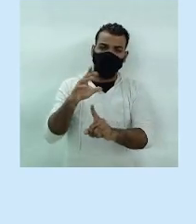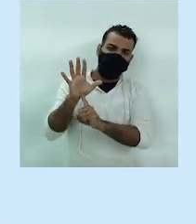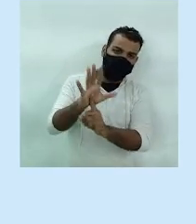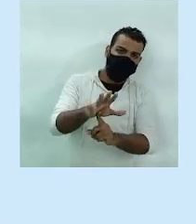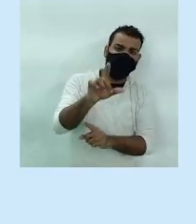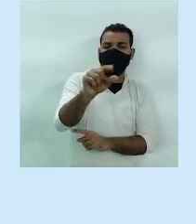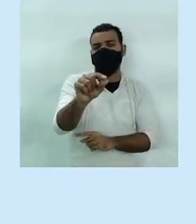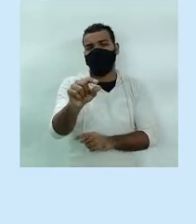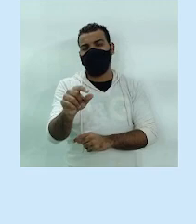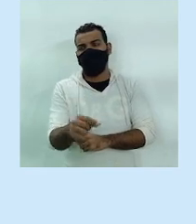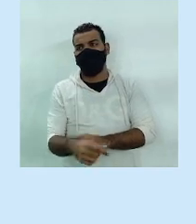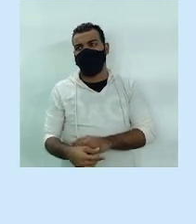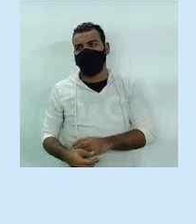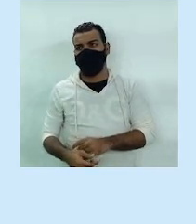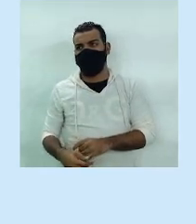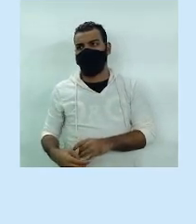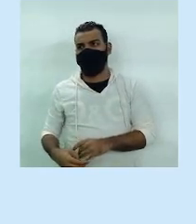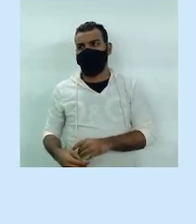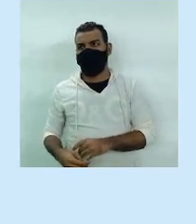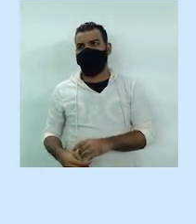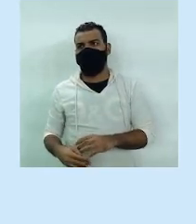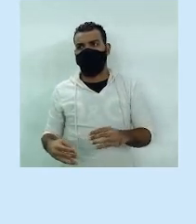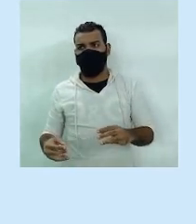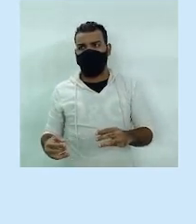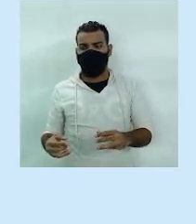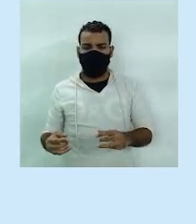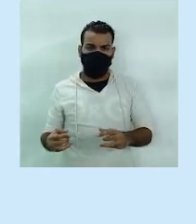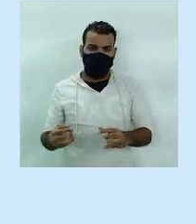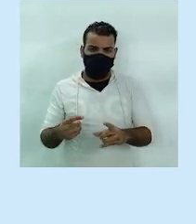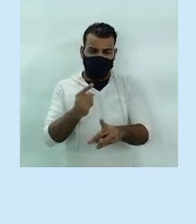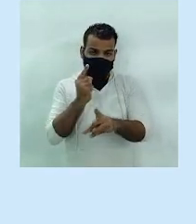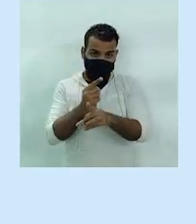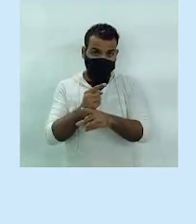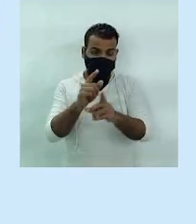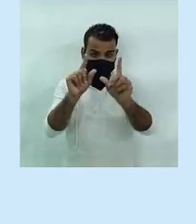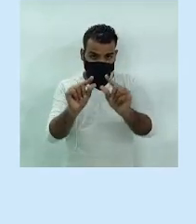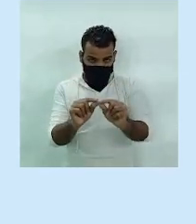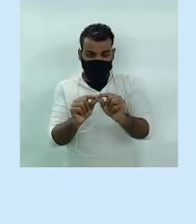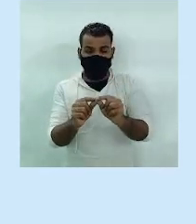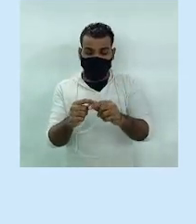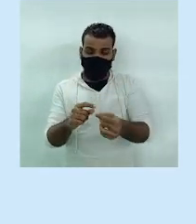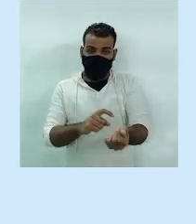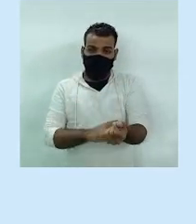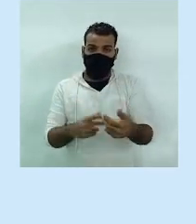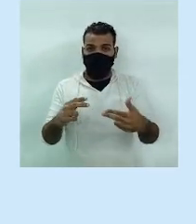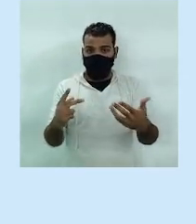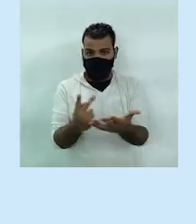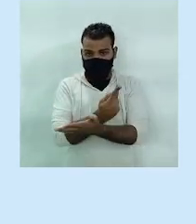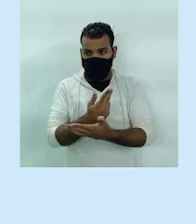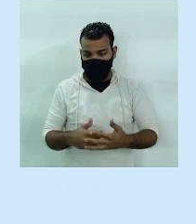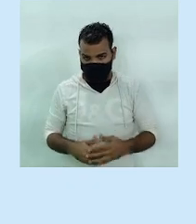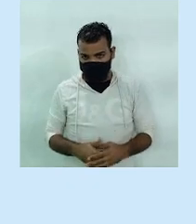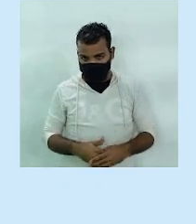apresentou-se, né, menos identificadas com relação aos negros, né,